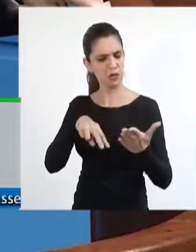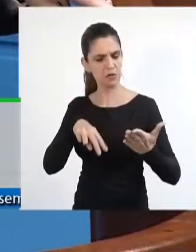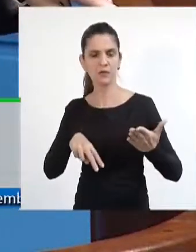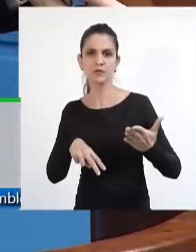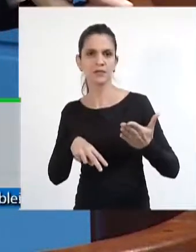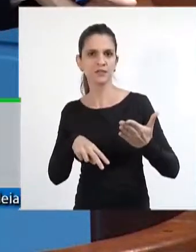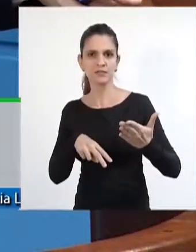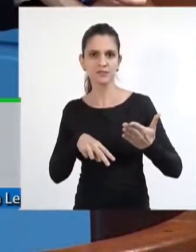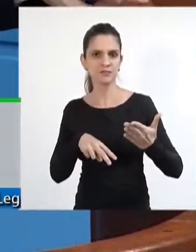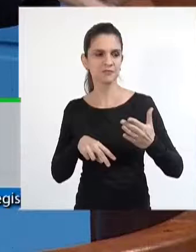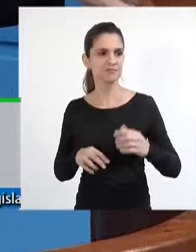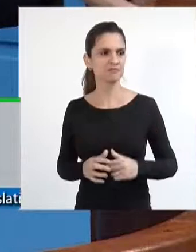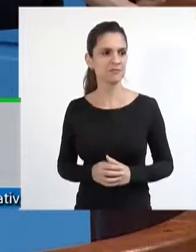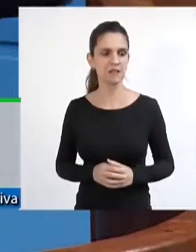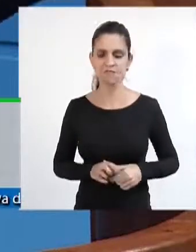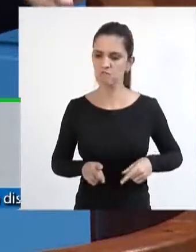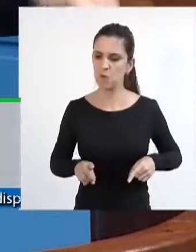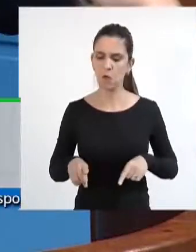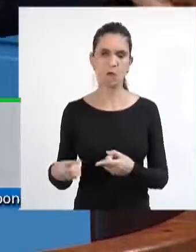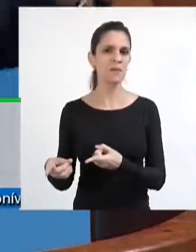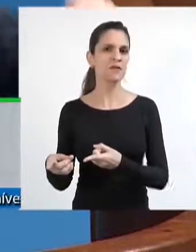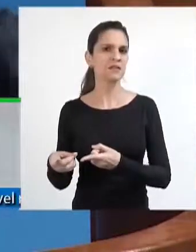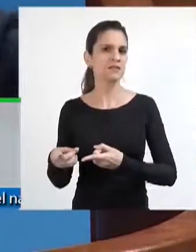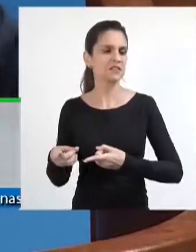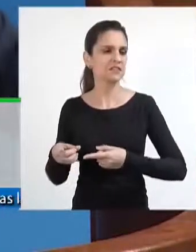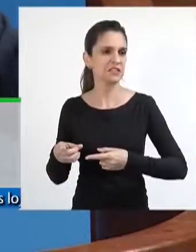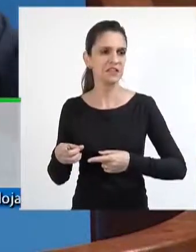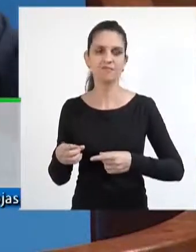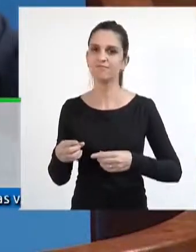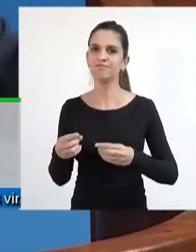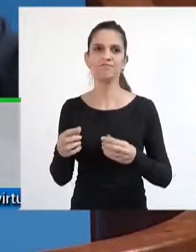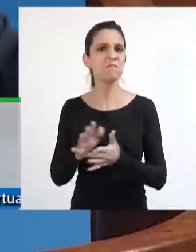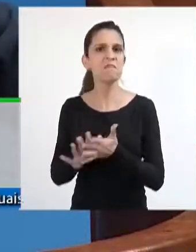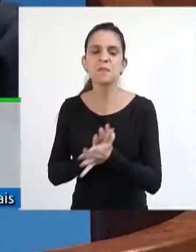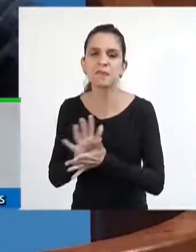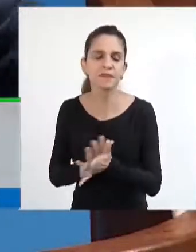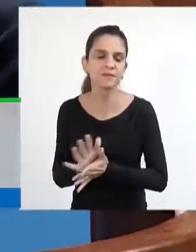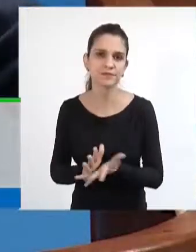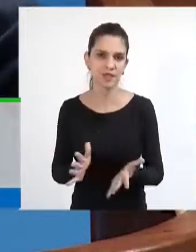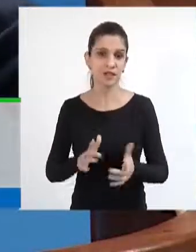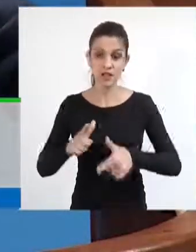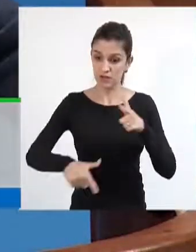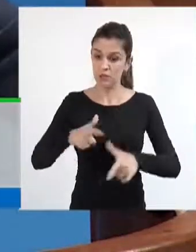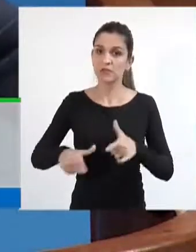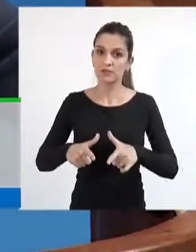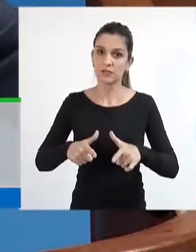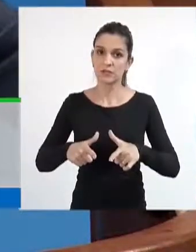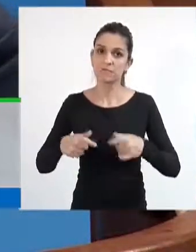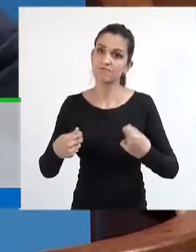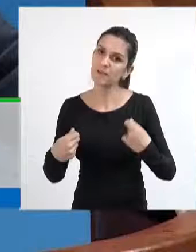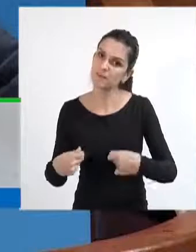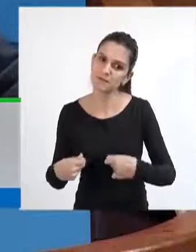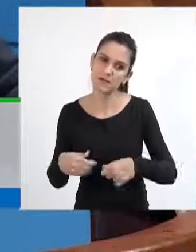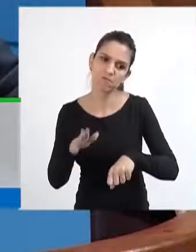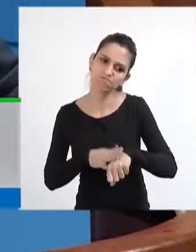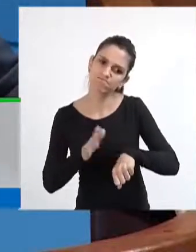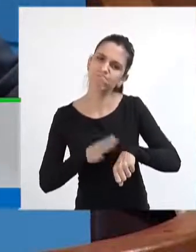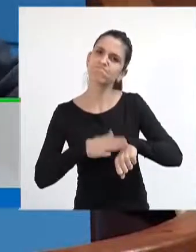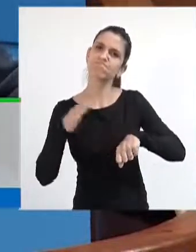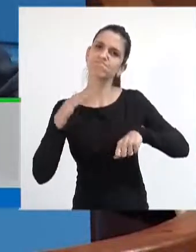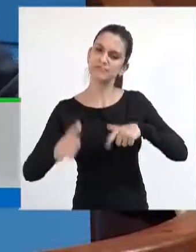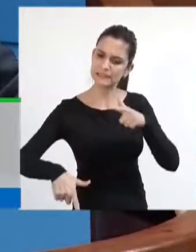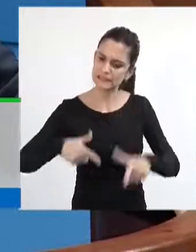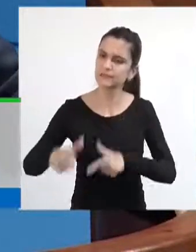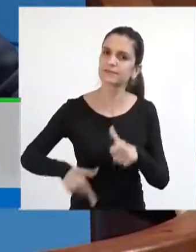corda arrebenta do lado mais fraco, que é o lado dos trabalhadores. O trabalhador vai ter que trabalhar mais e vai se